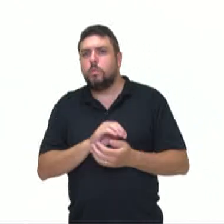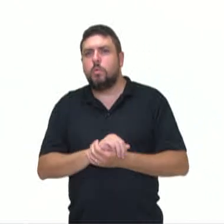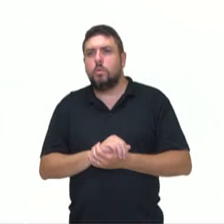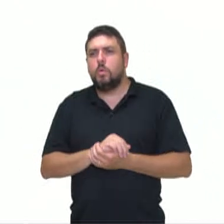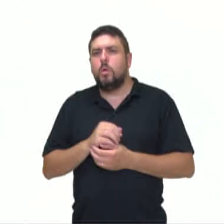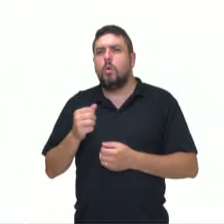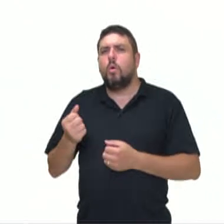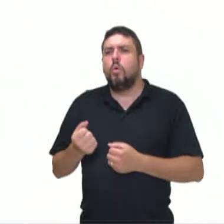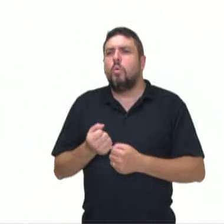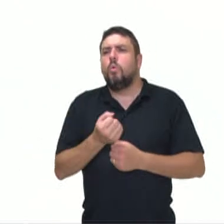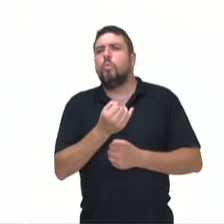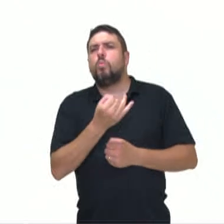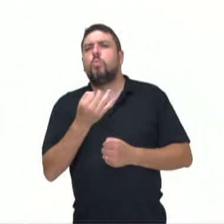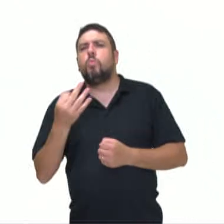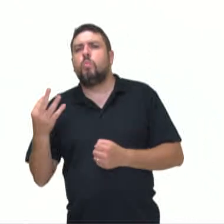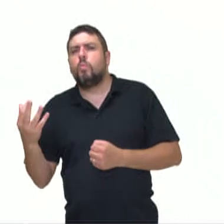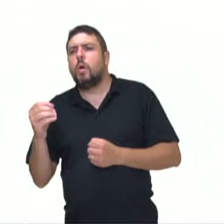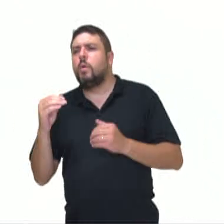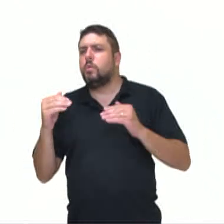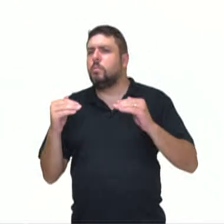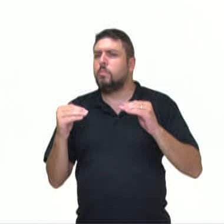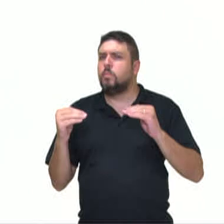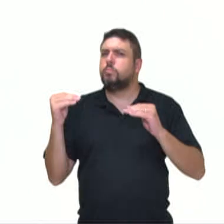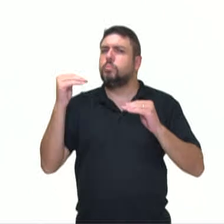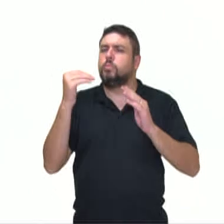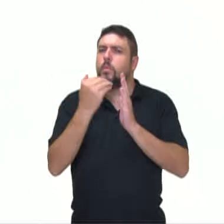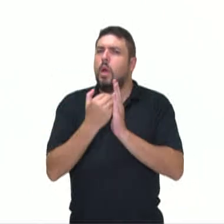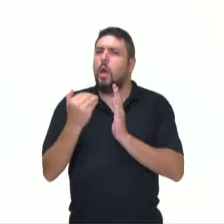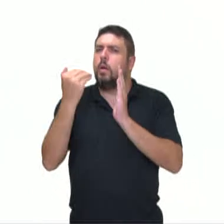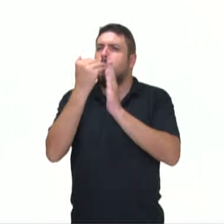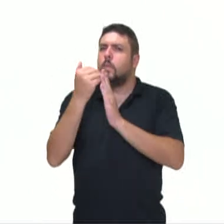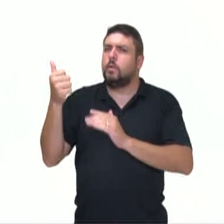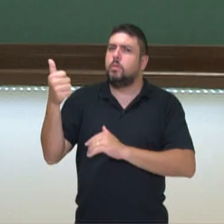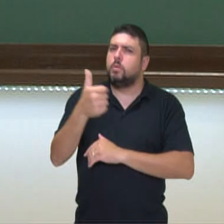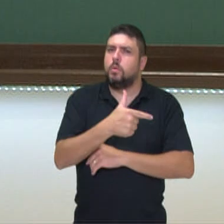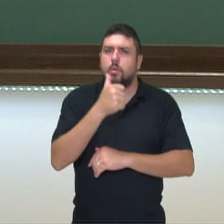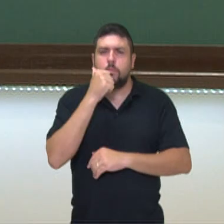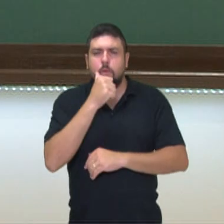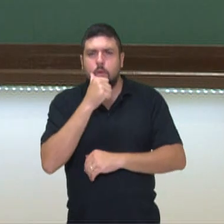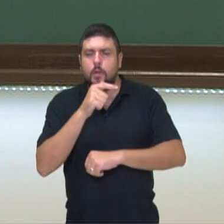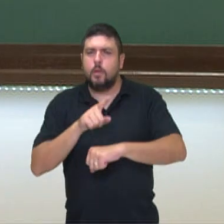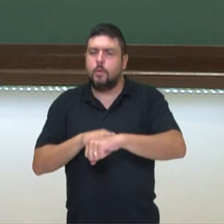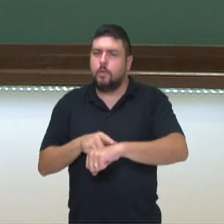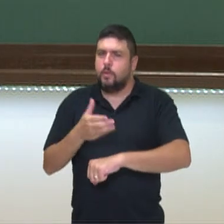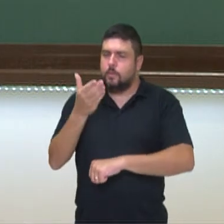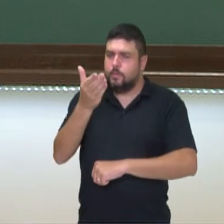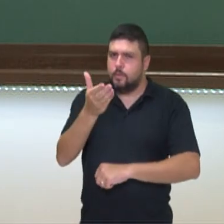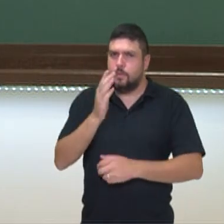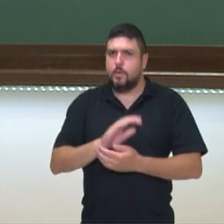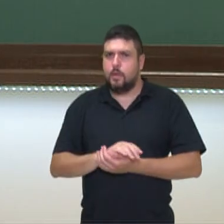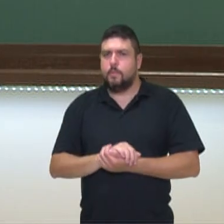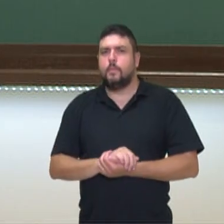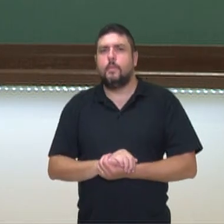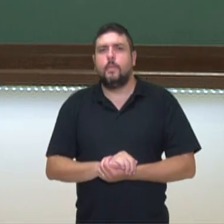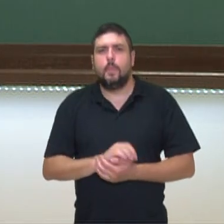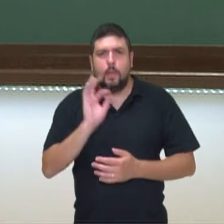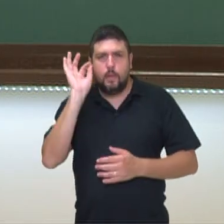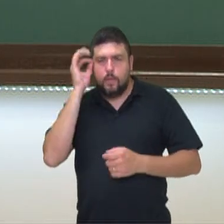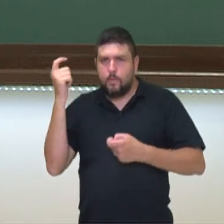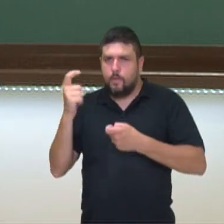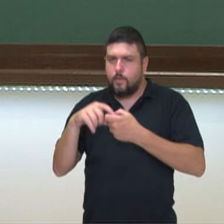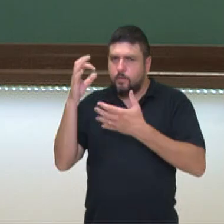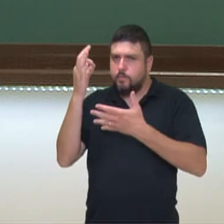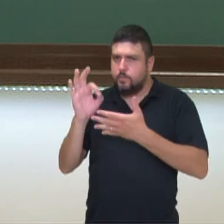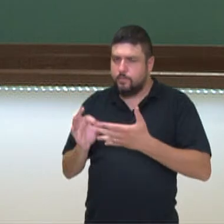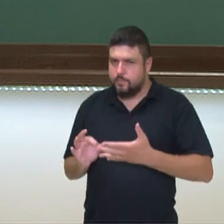ocupam o cargo de deputado federal a mais que as mulheres? Tempo para vocês, a gente já volta com a resposta e com a